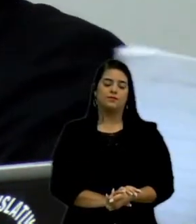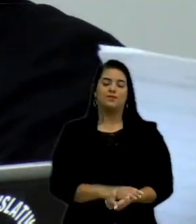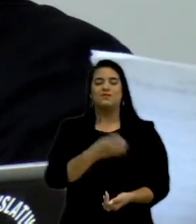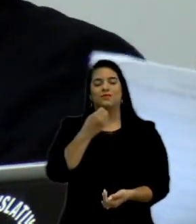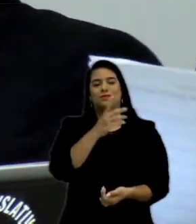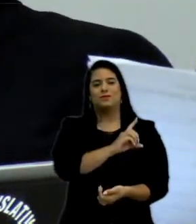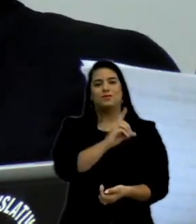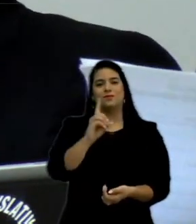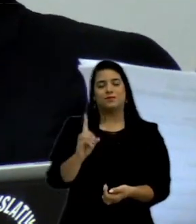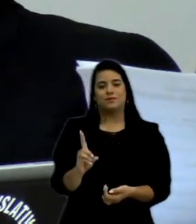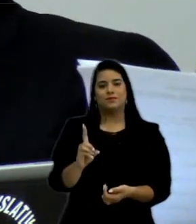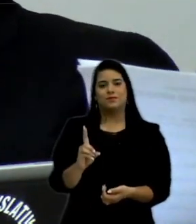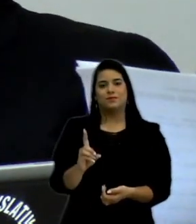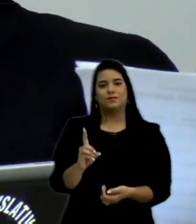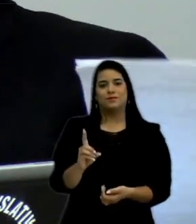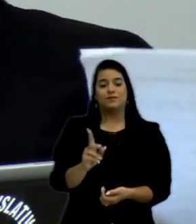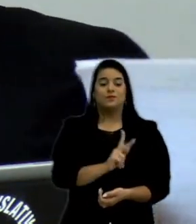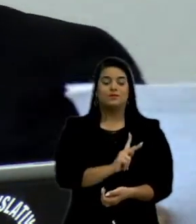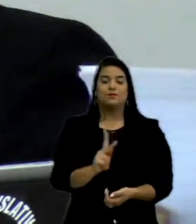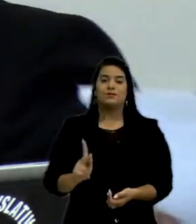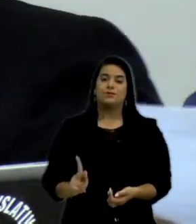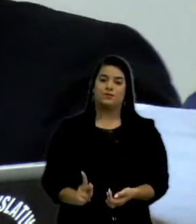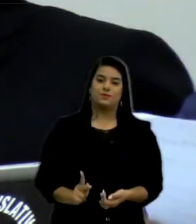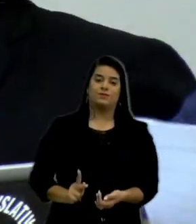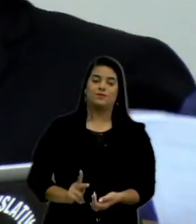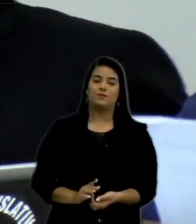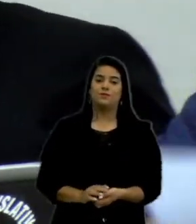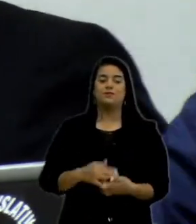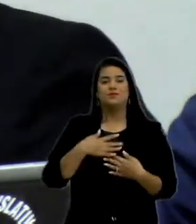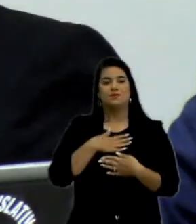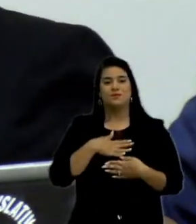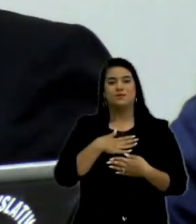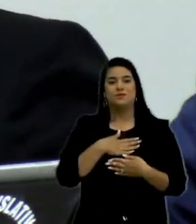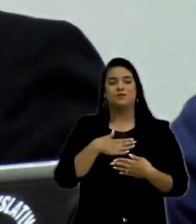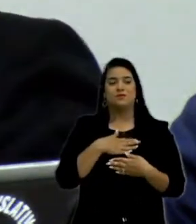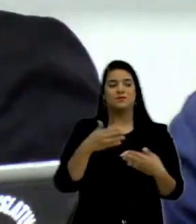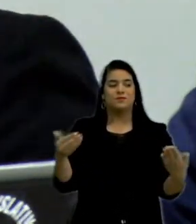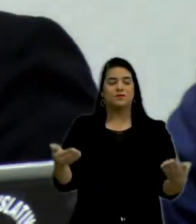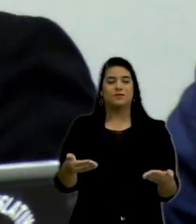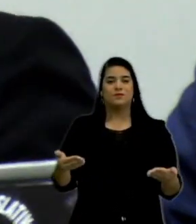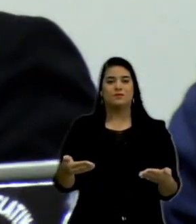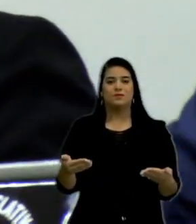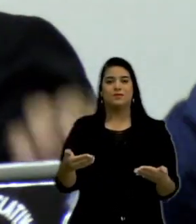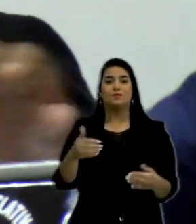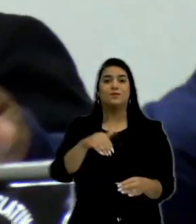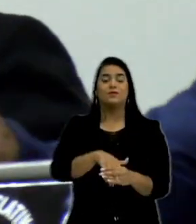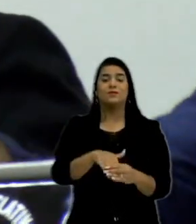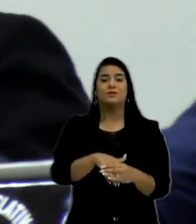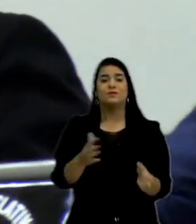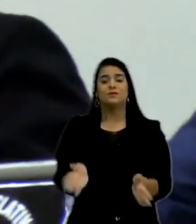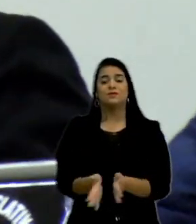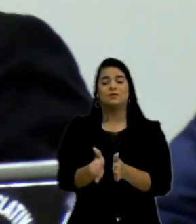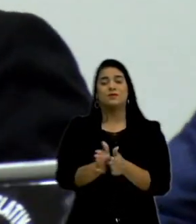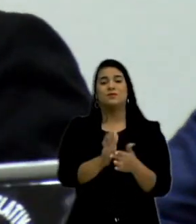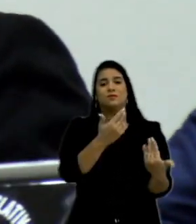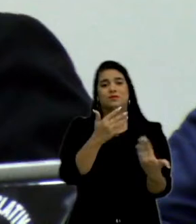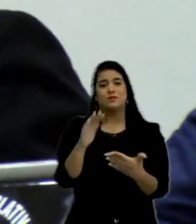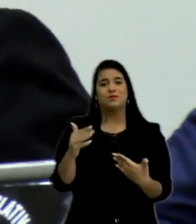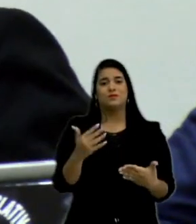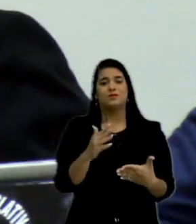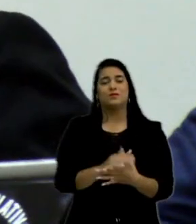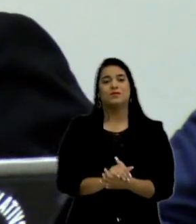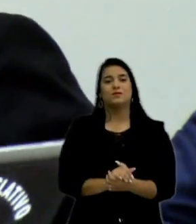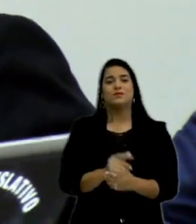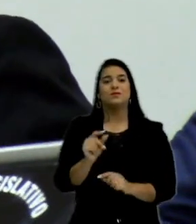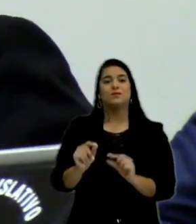Bom dia, caro presidente. Gostaria de colocar aqui um voto de felicitação e congratulação